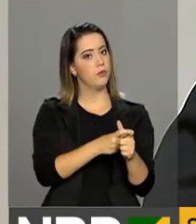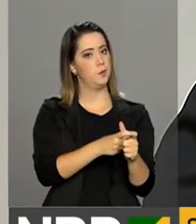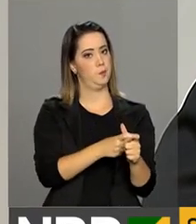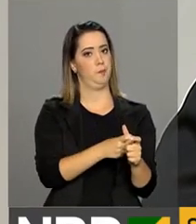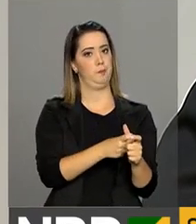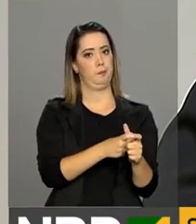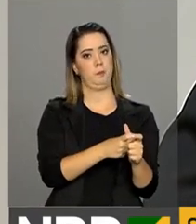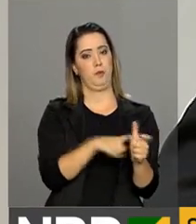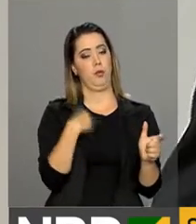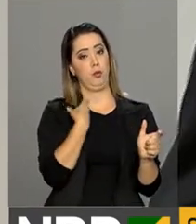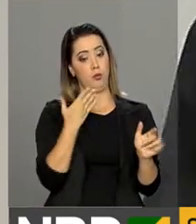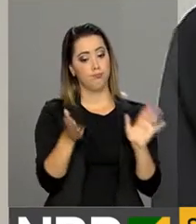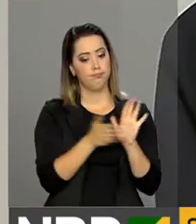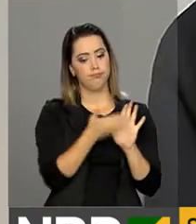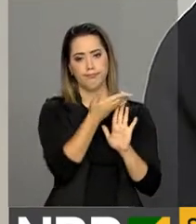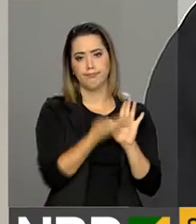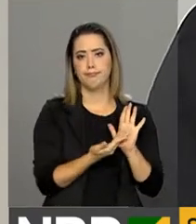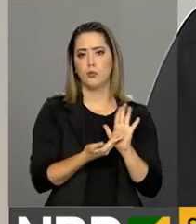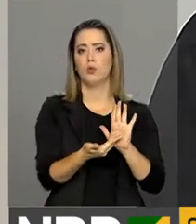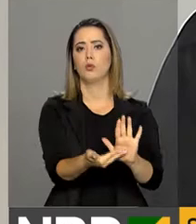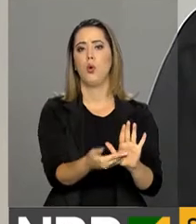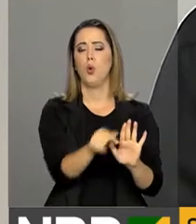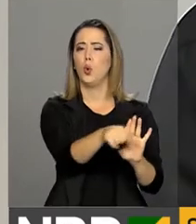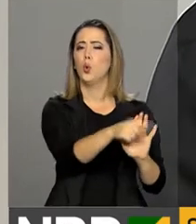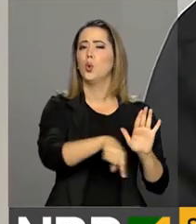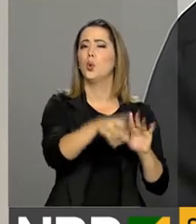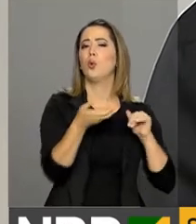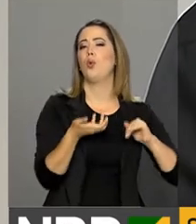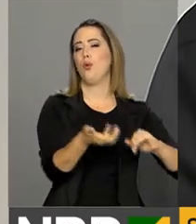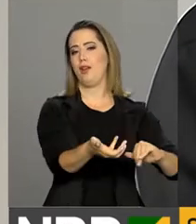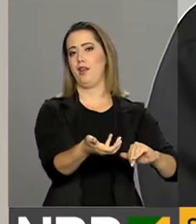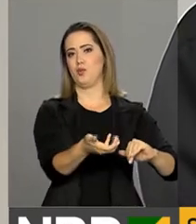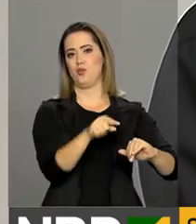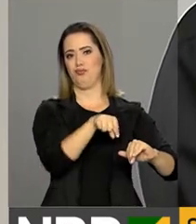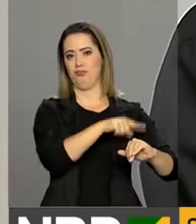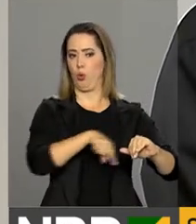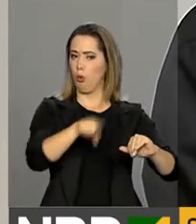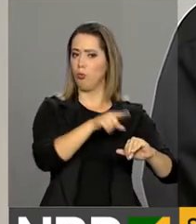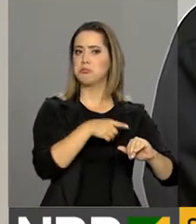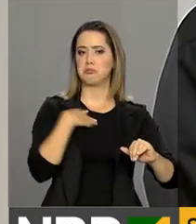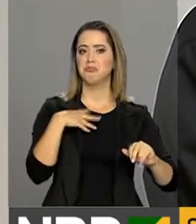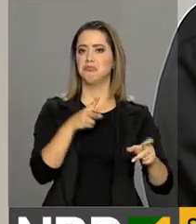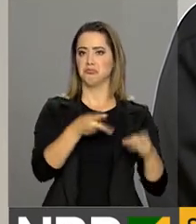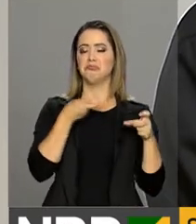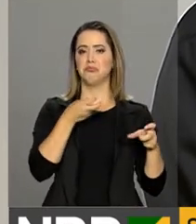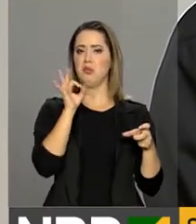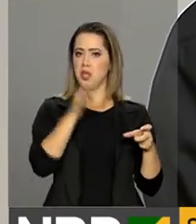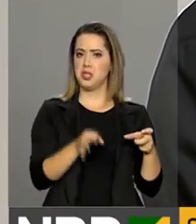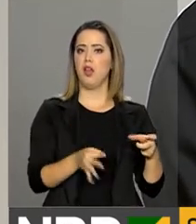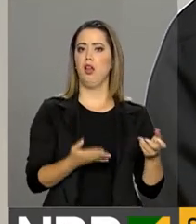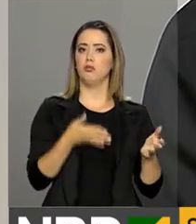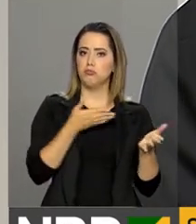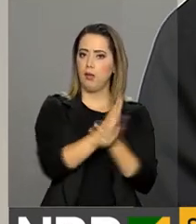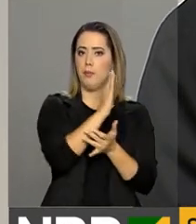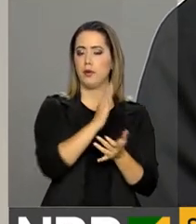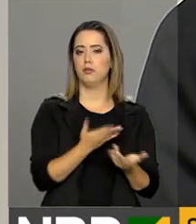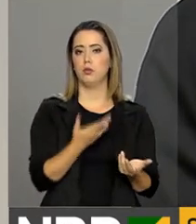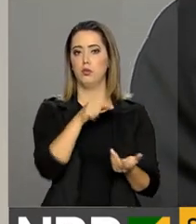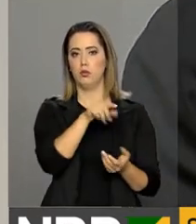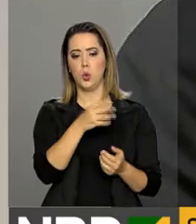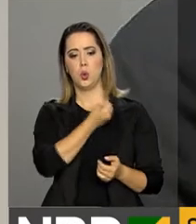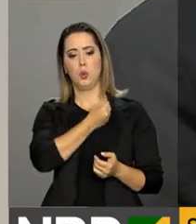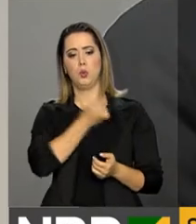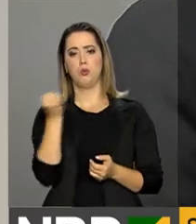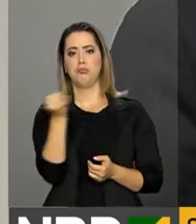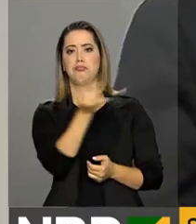e foi aprovado no congresso nacional muito rapidamente até uma ampla maioria tanto na câmara dos